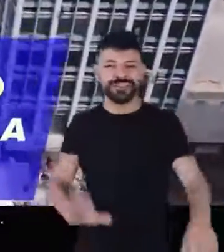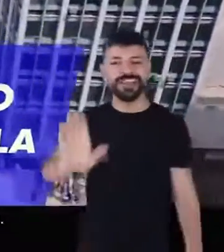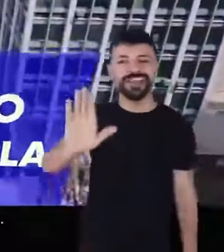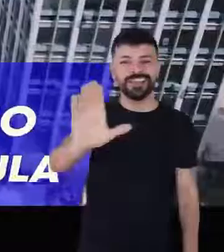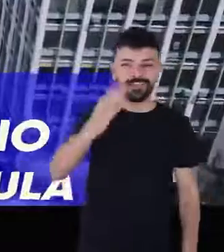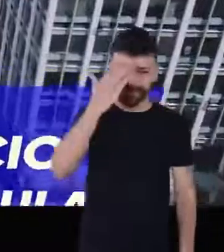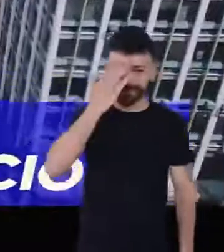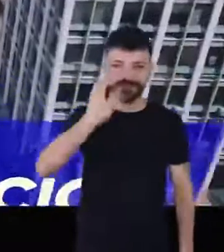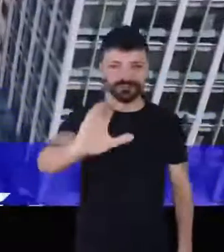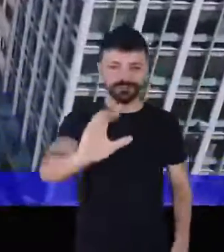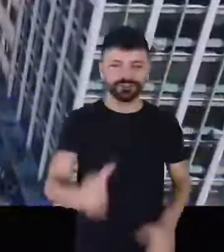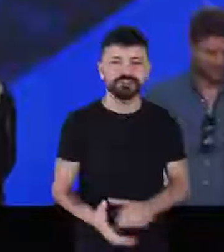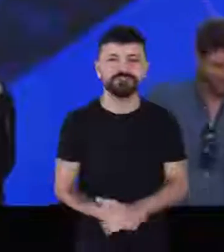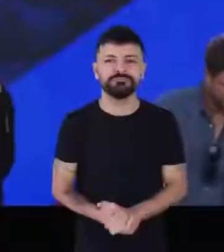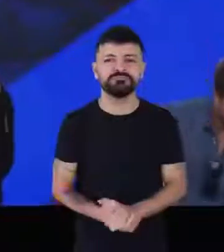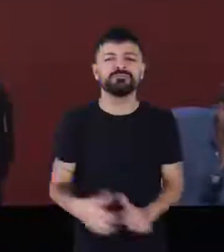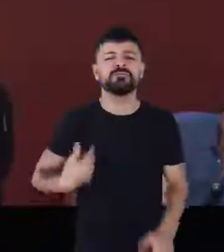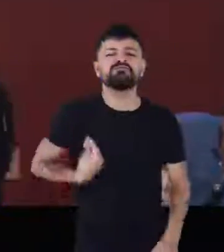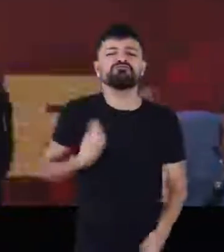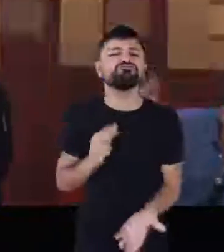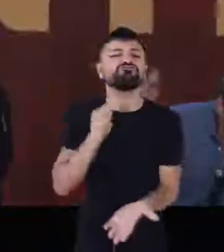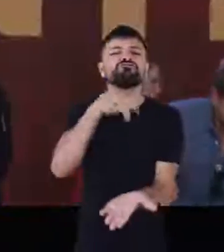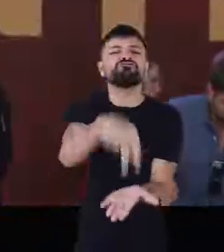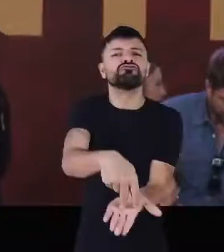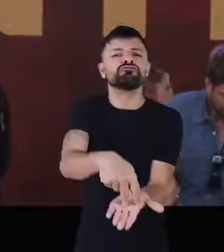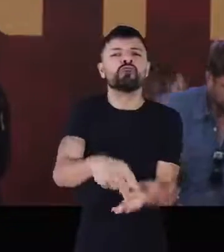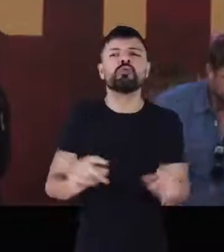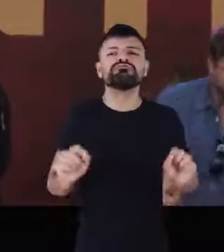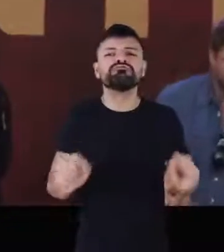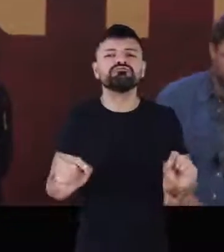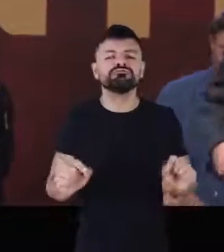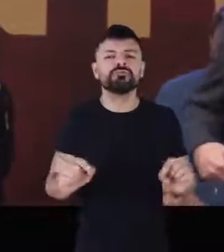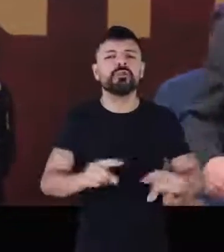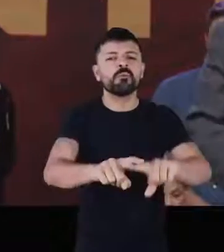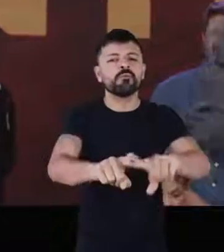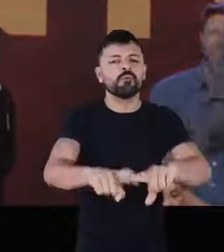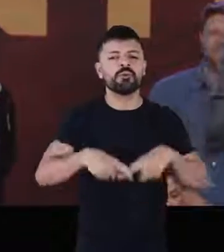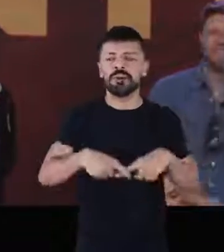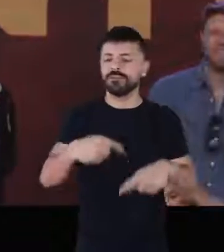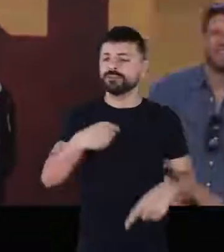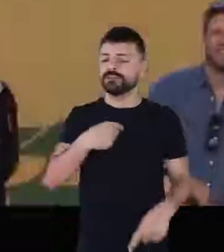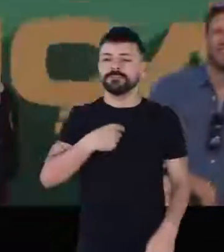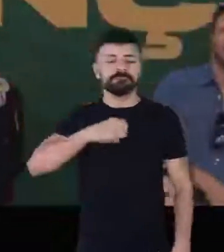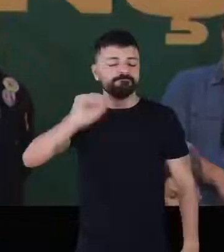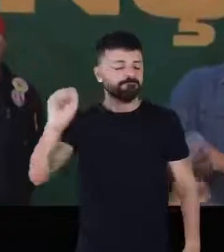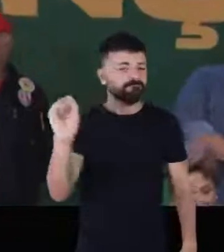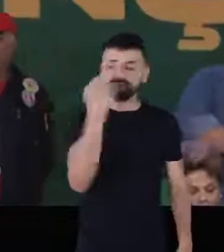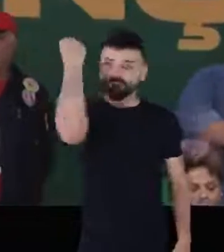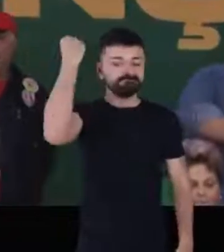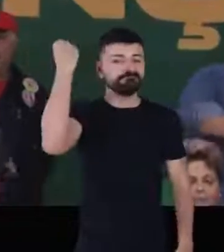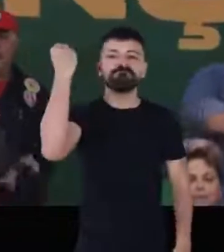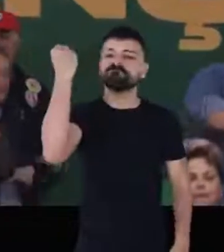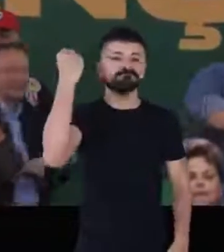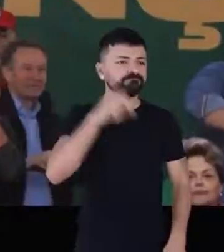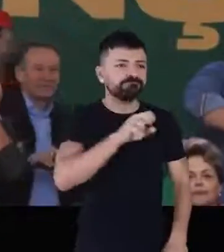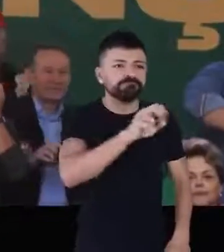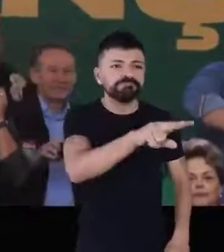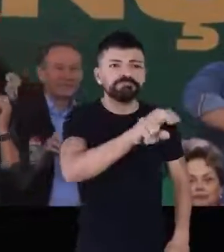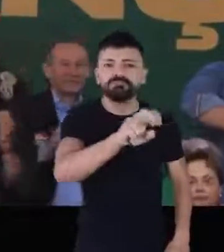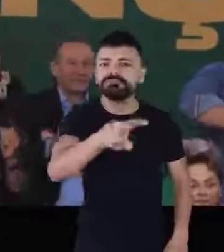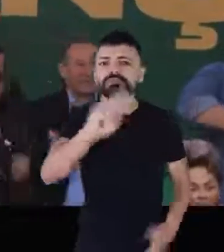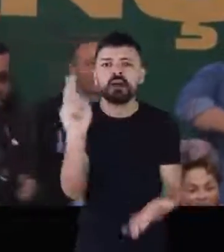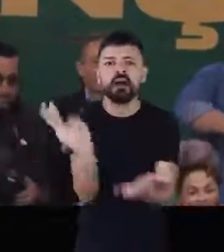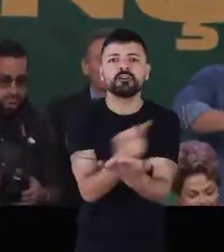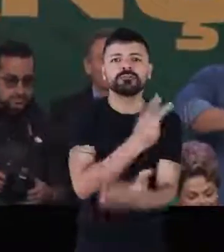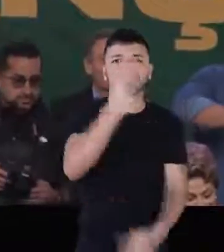em Curitiba. Eu estou aqui em função da minha indignação com